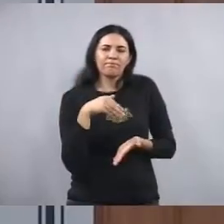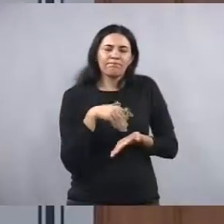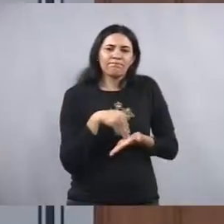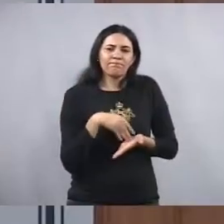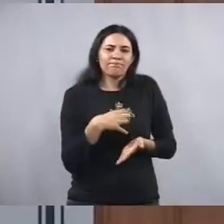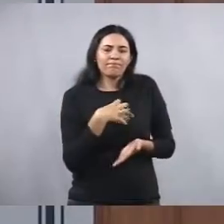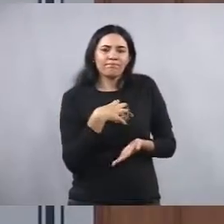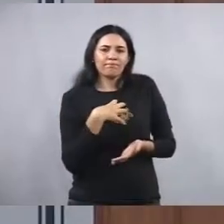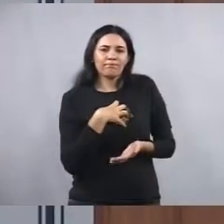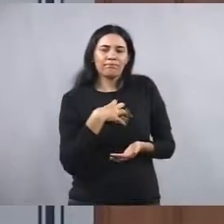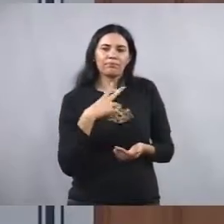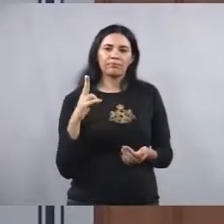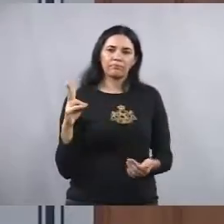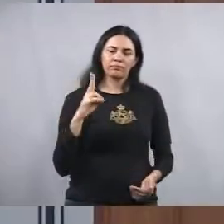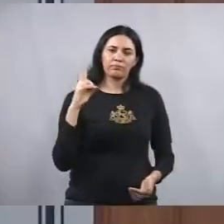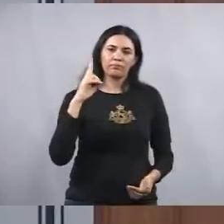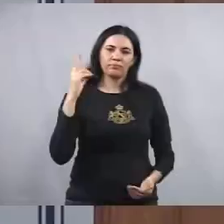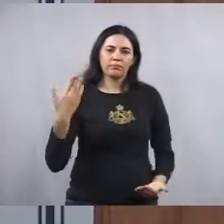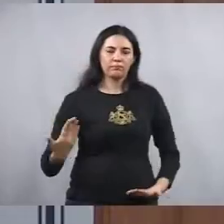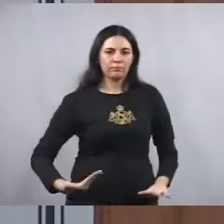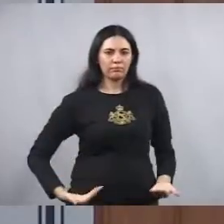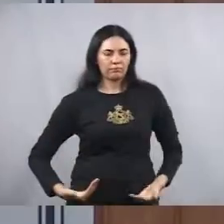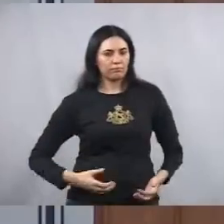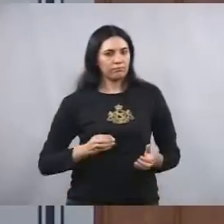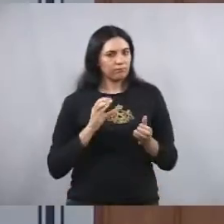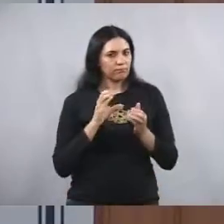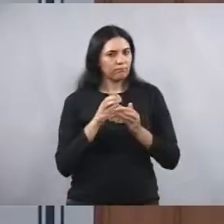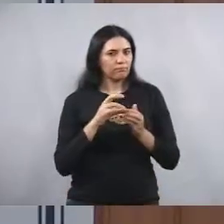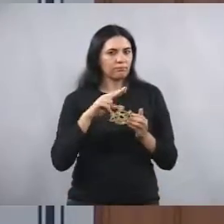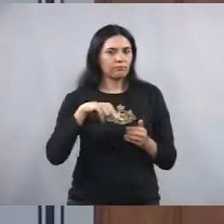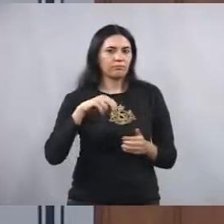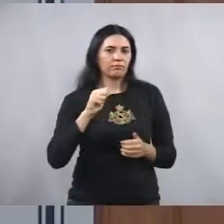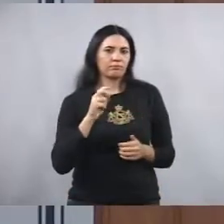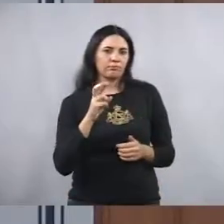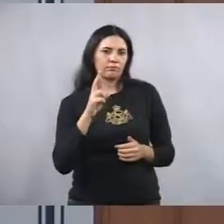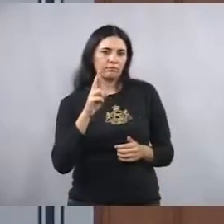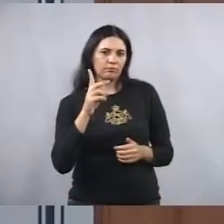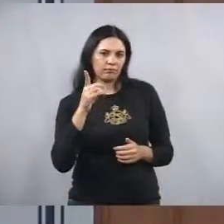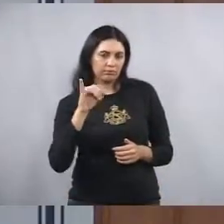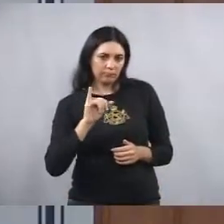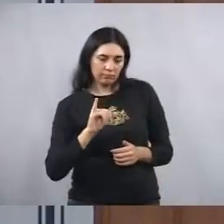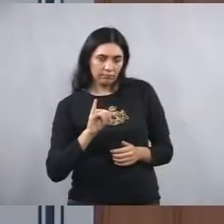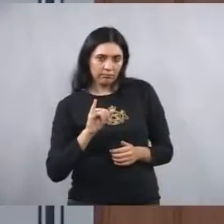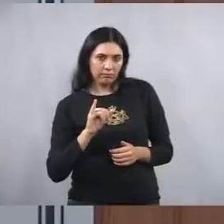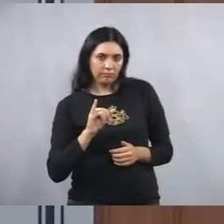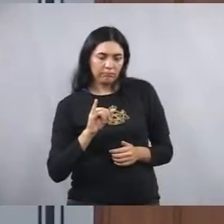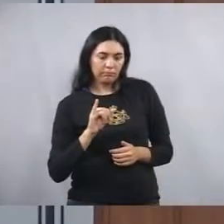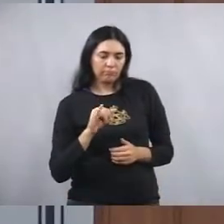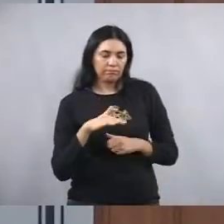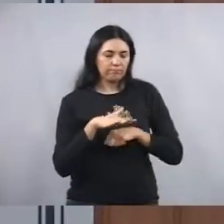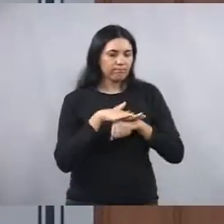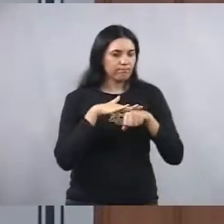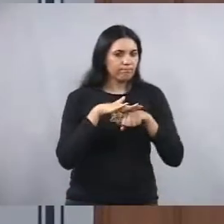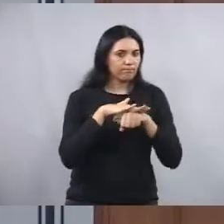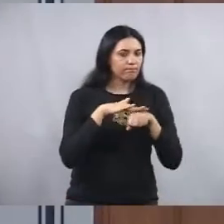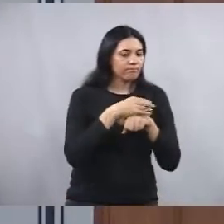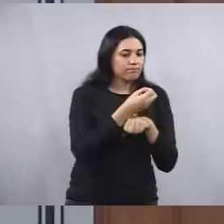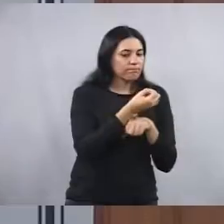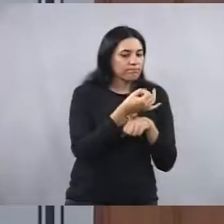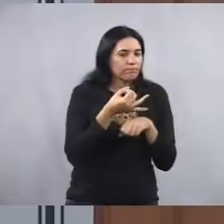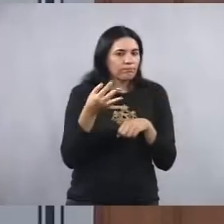sentido da valorização desses servidores concursados autoridade o que conversando com algum